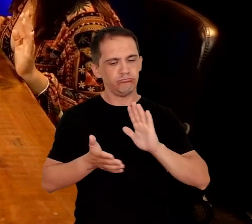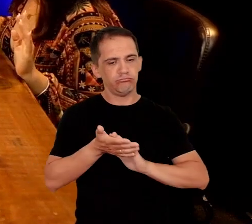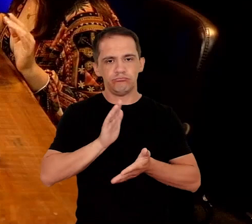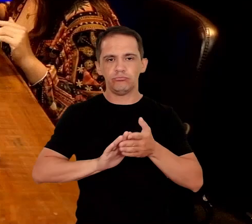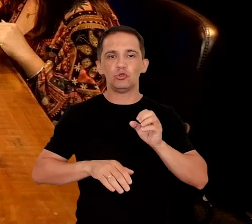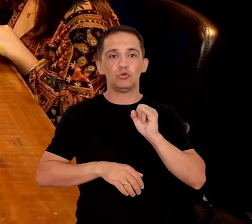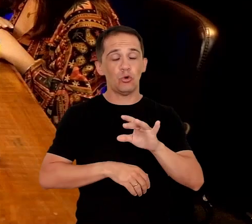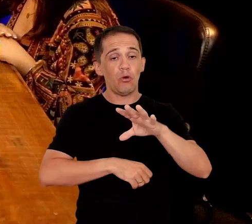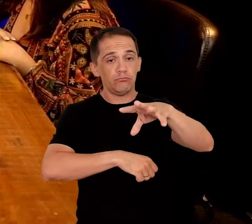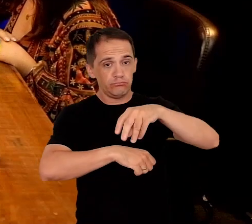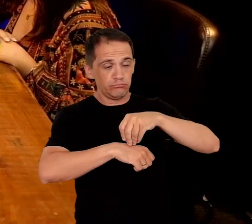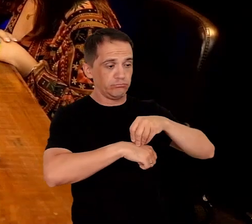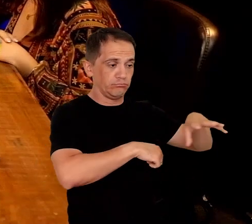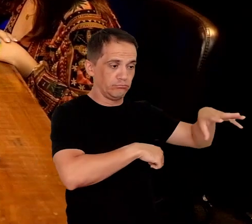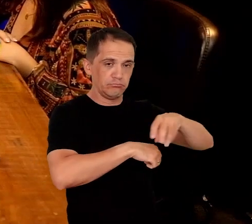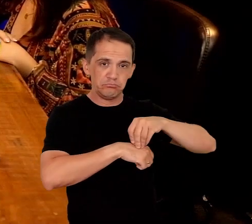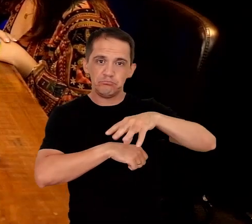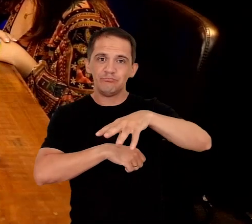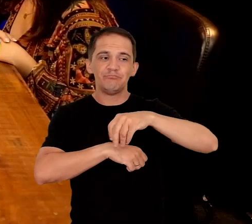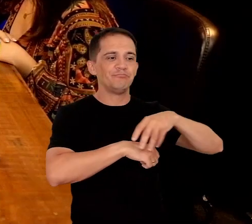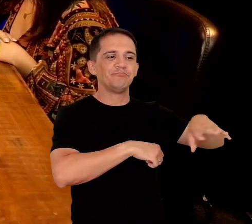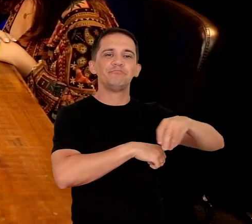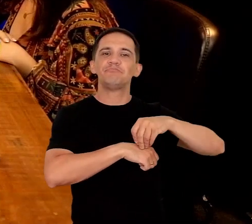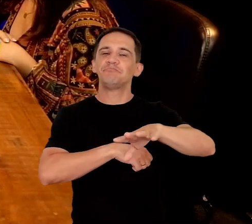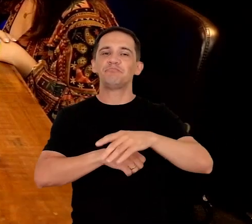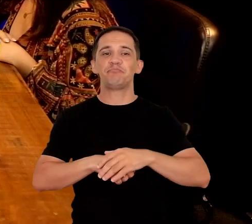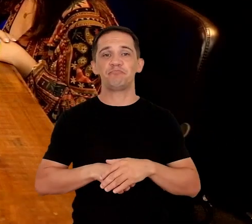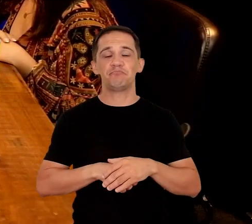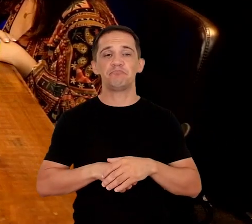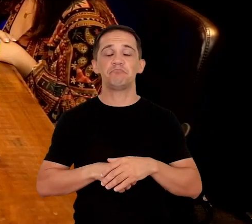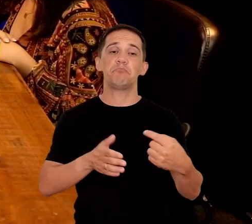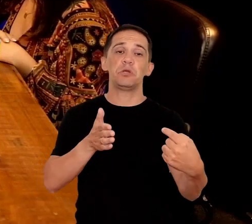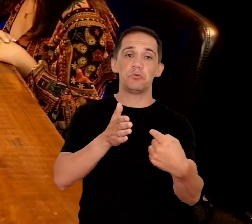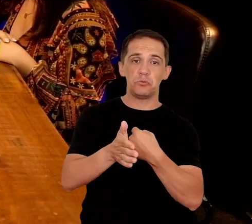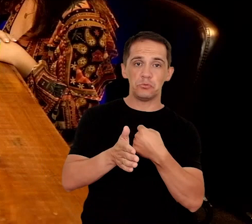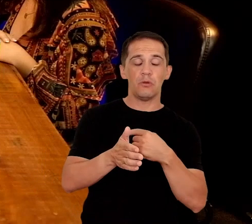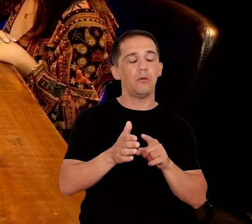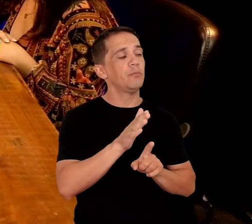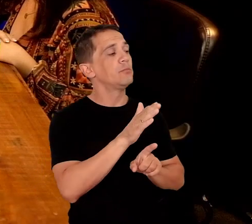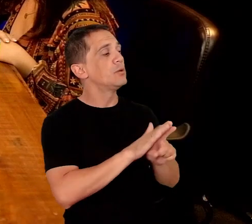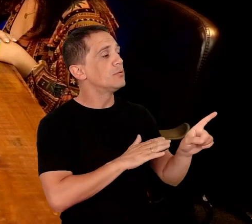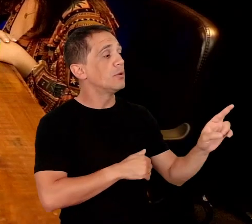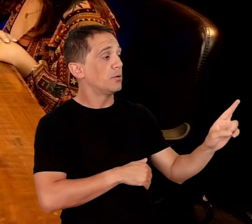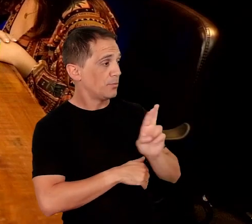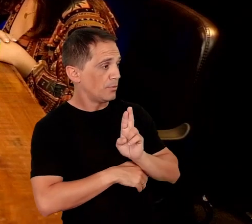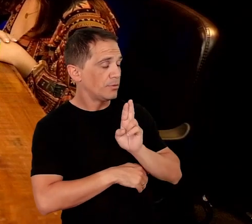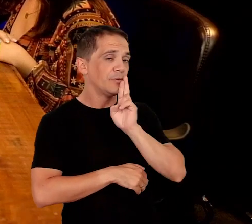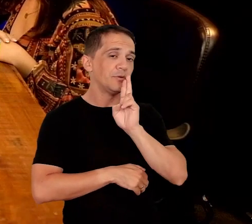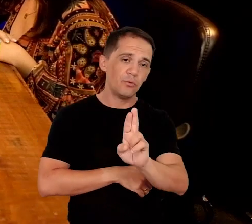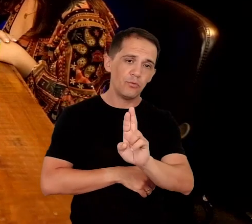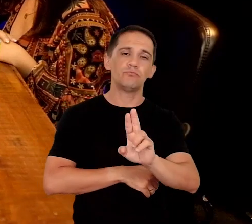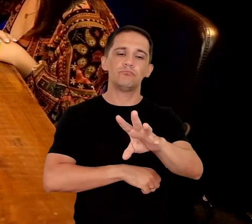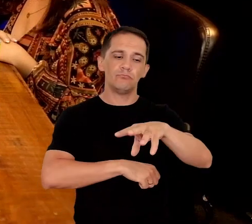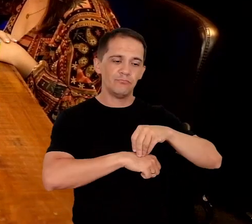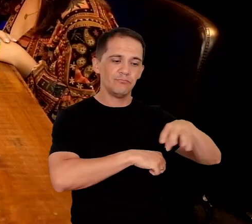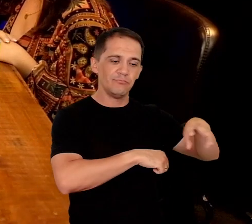passando simultânea. o que ele tá dizendo, É. né? E aí o surdo pergunta e a gente pergunta pra pessoa, né? E é que nem nessa